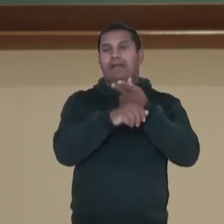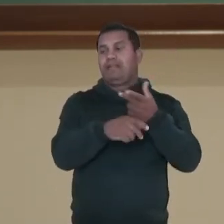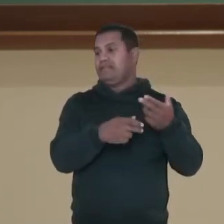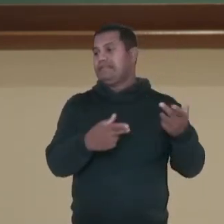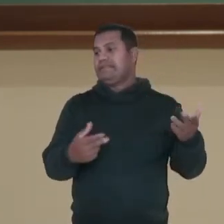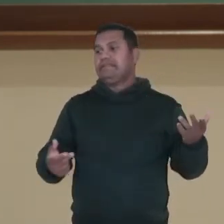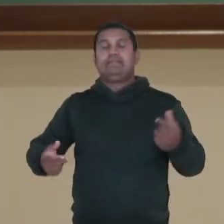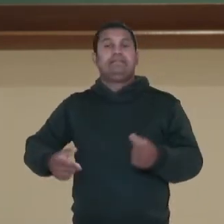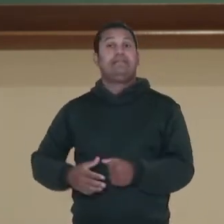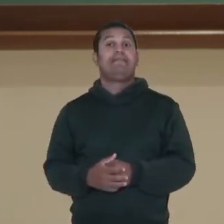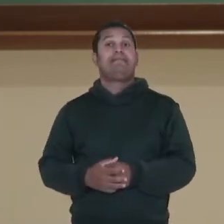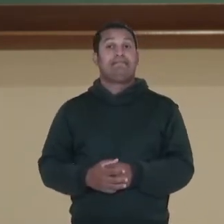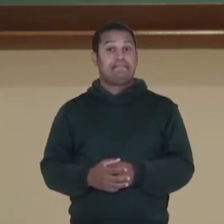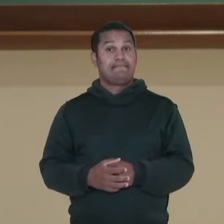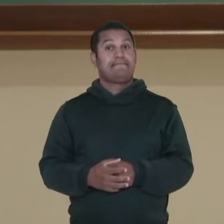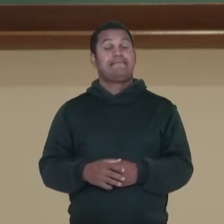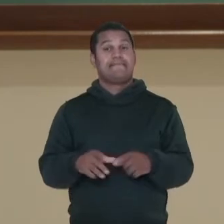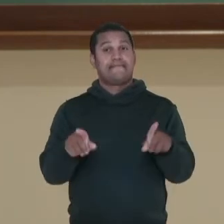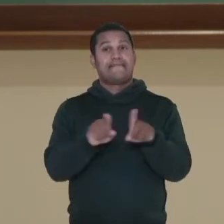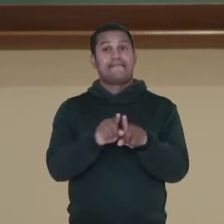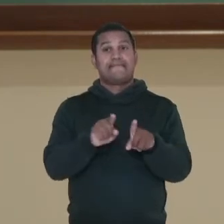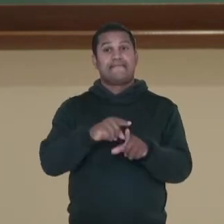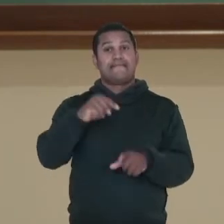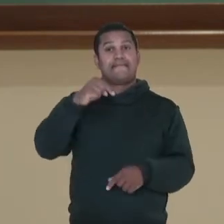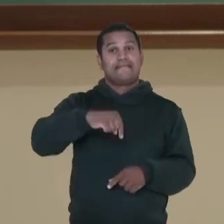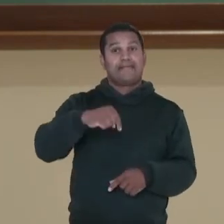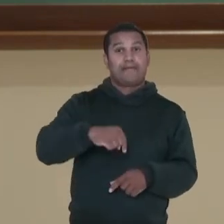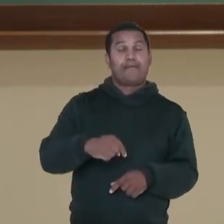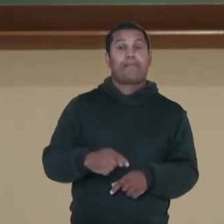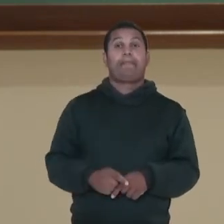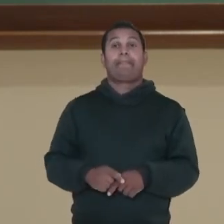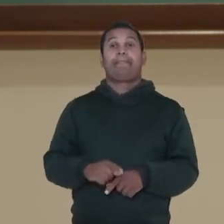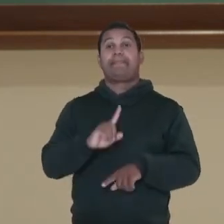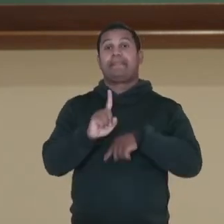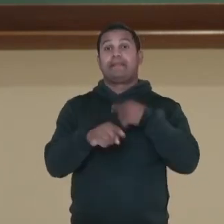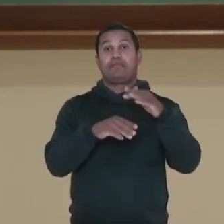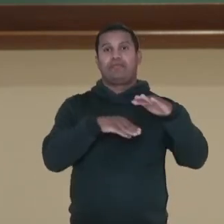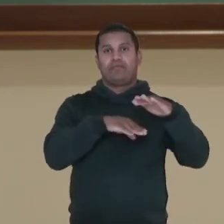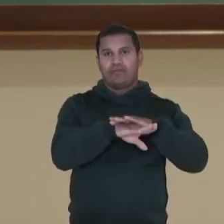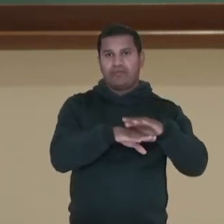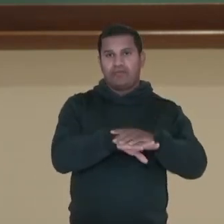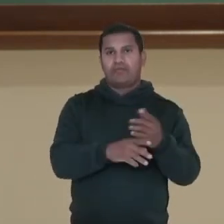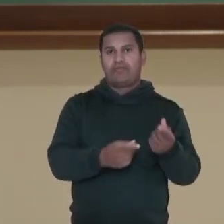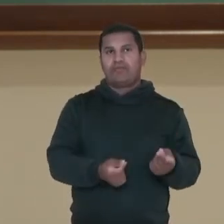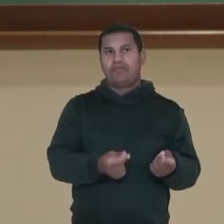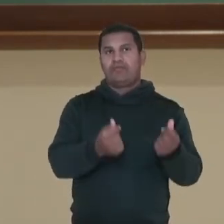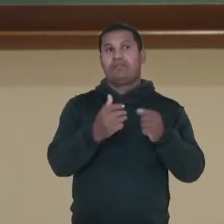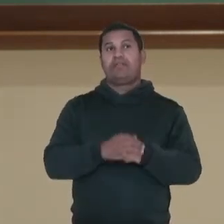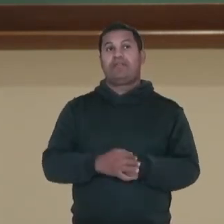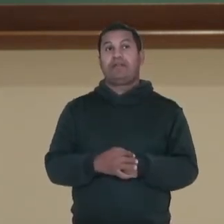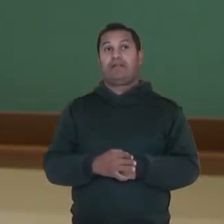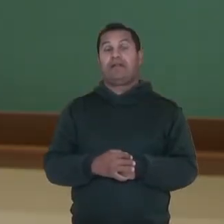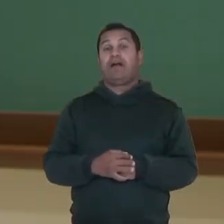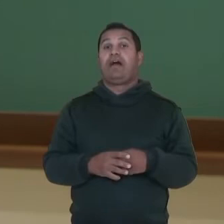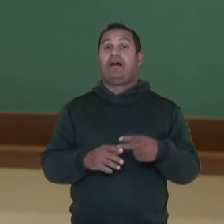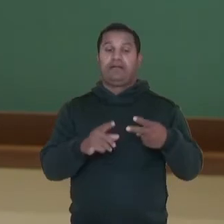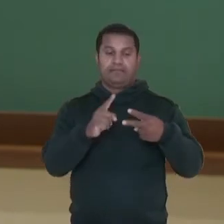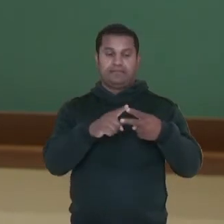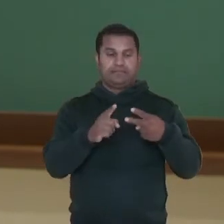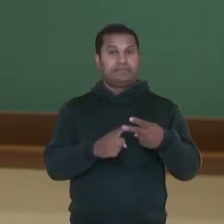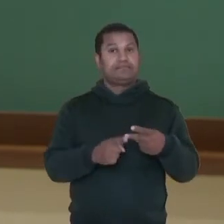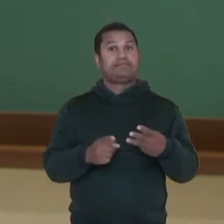sua metrópole. Dessa forma, ela foi acumulando, né, metais preciosos e enriquecendo, tá? E aqui na